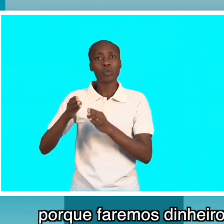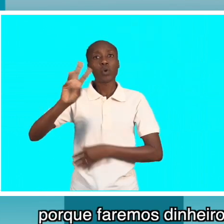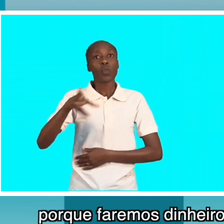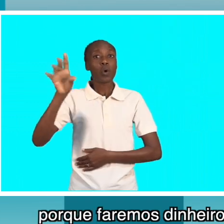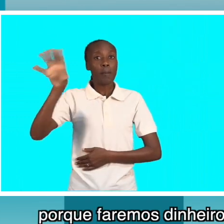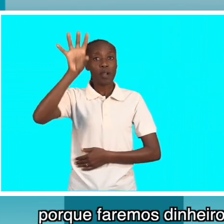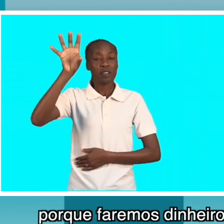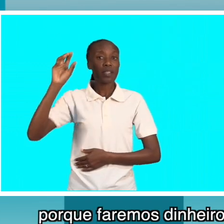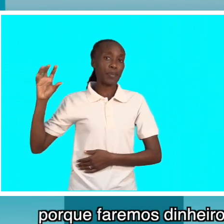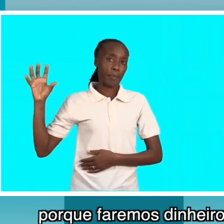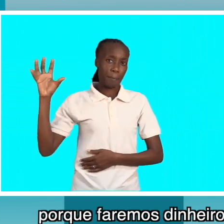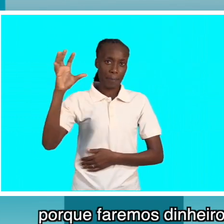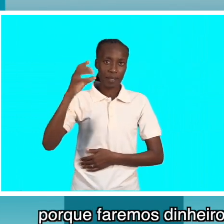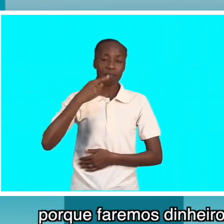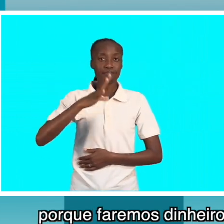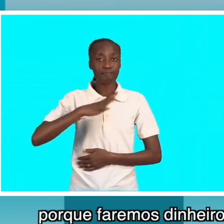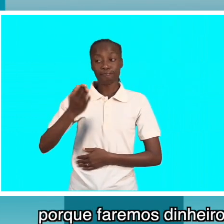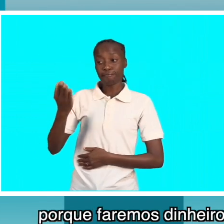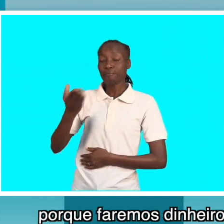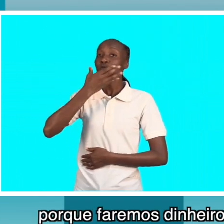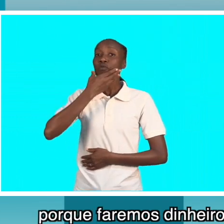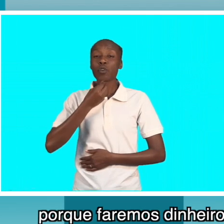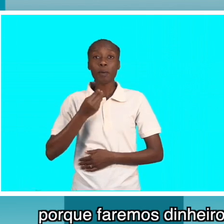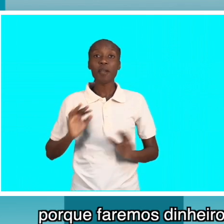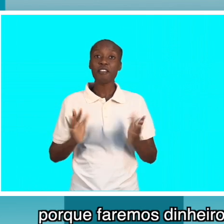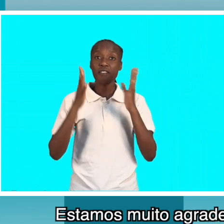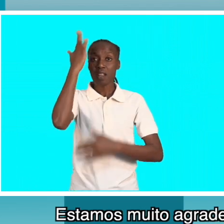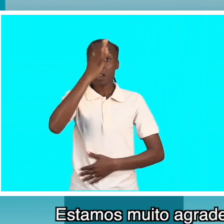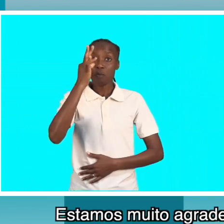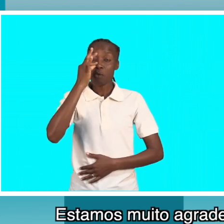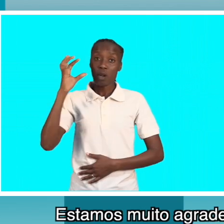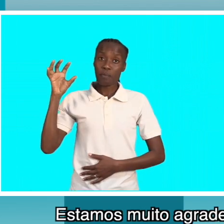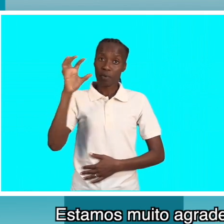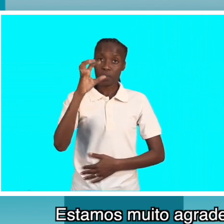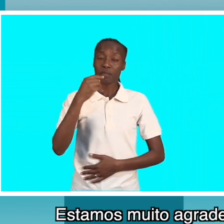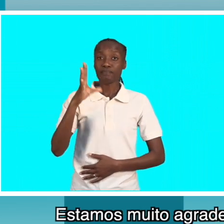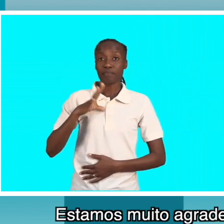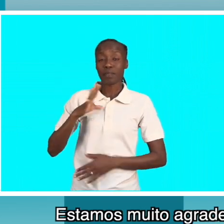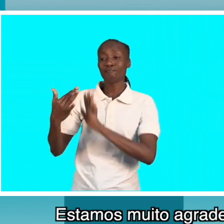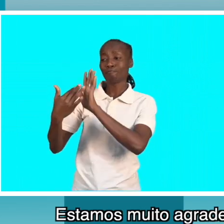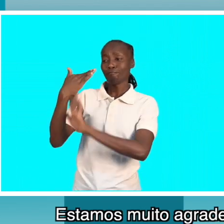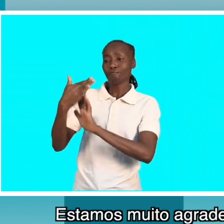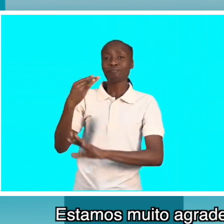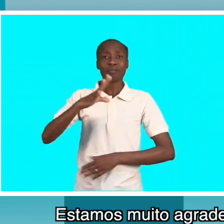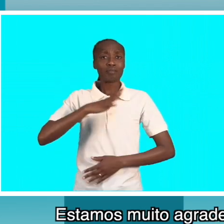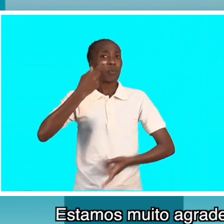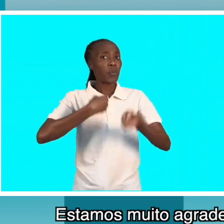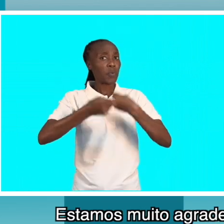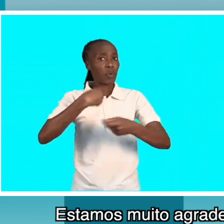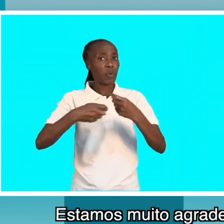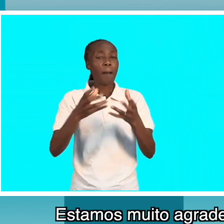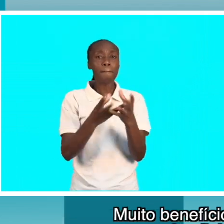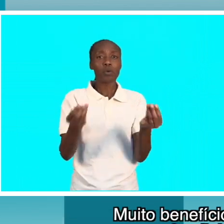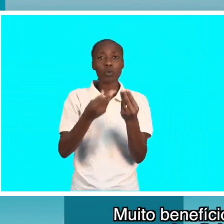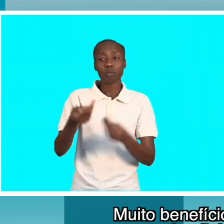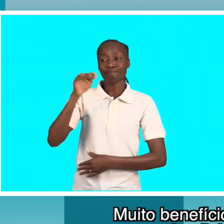porque vamos fazer dinheiro mesmo para brincar com ele, comer e tudo. Estamos muito agradecidos com este jogo